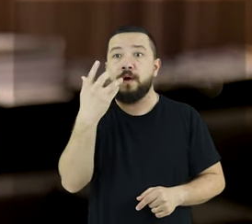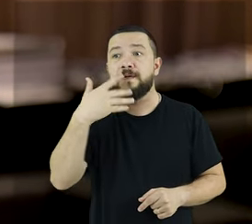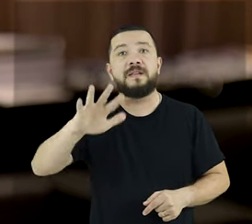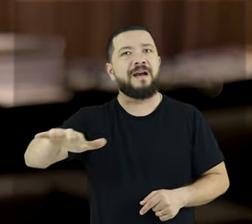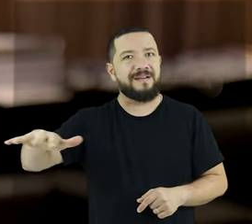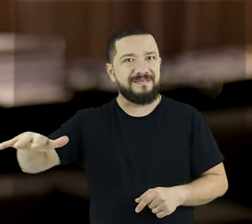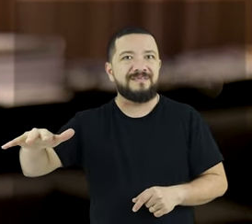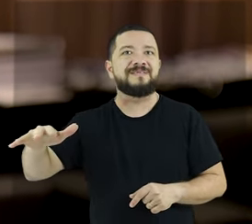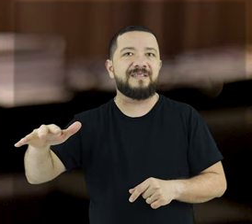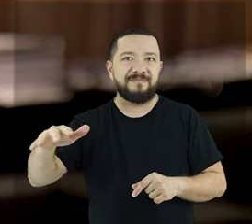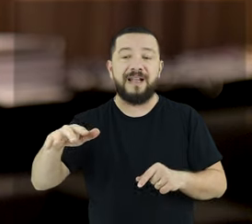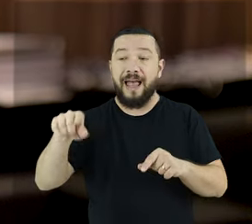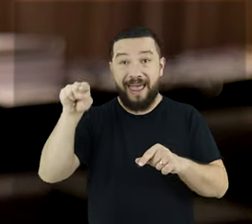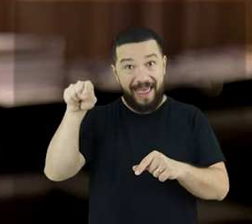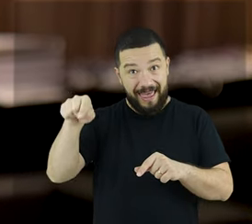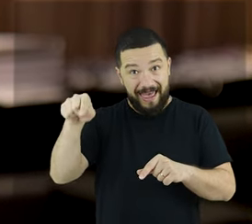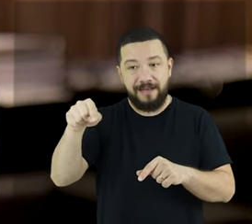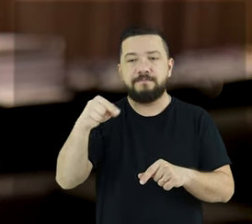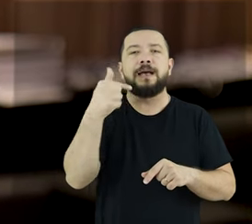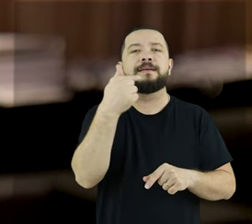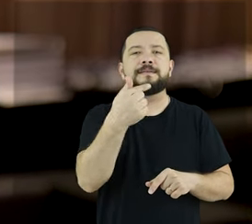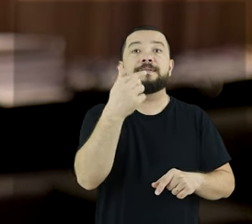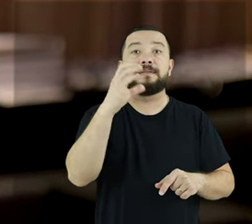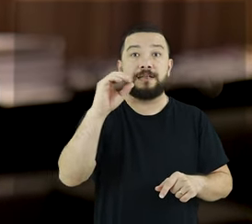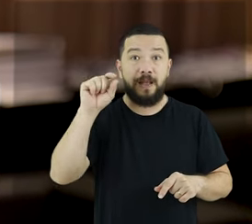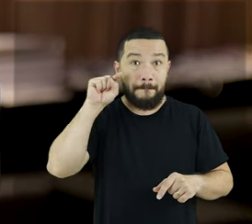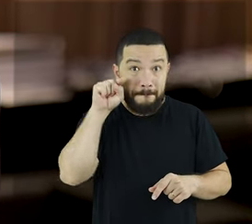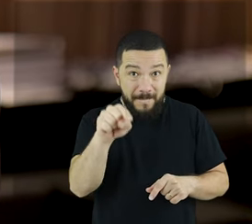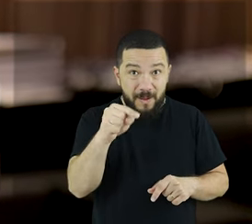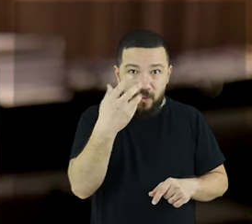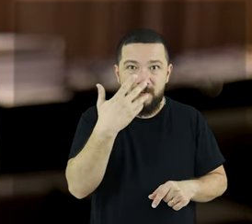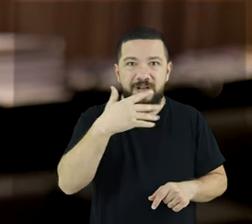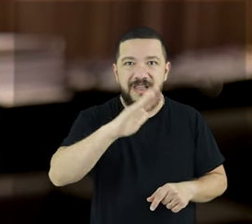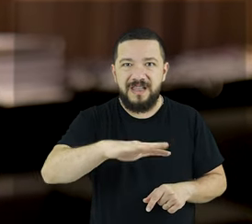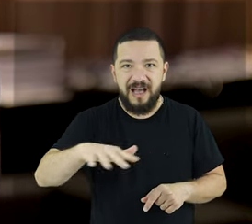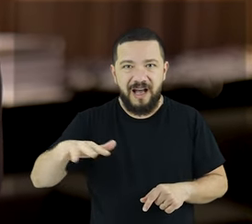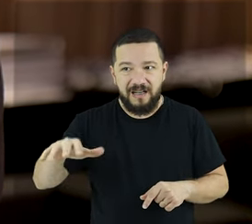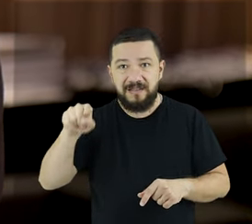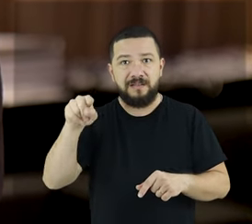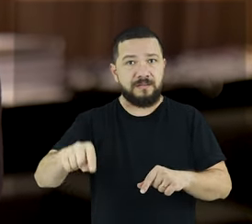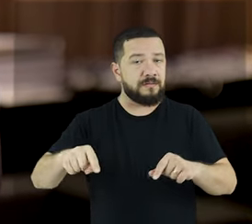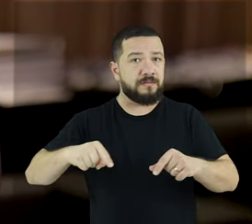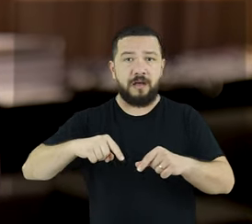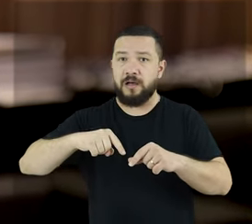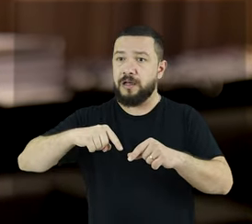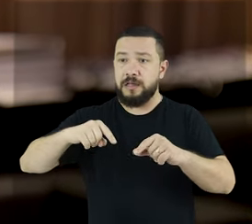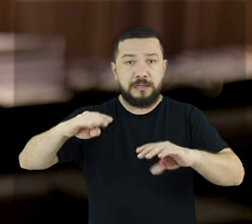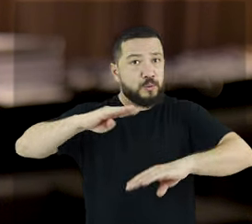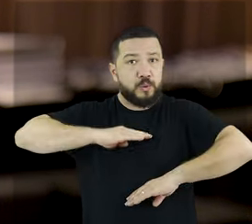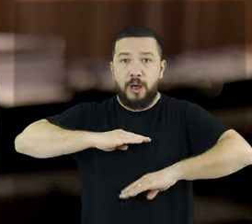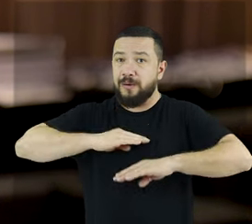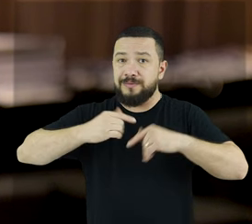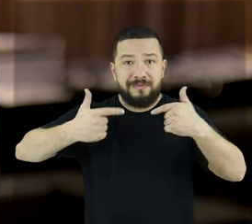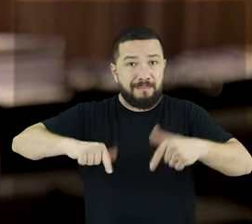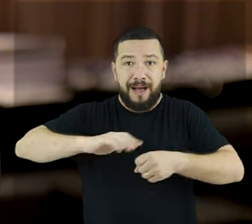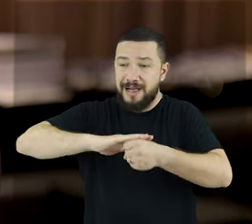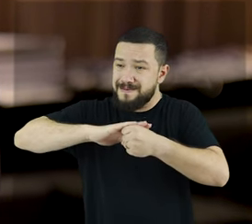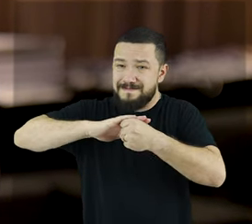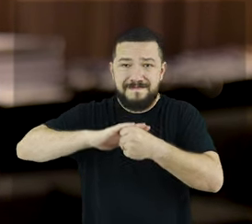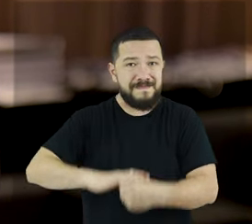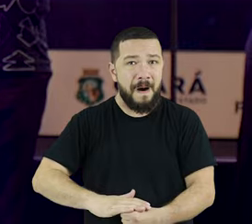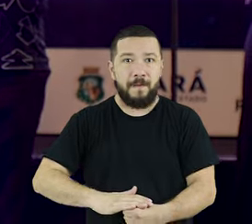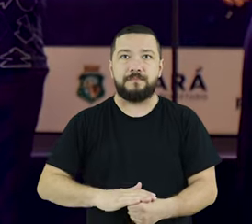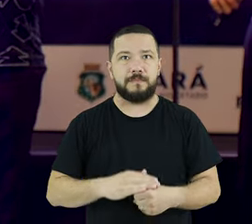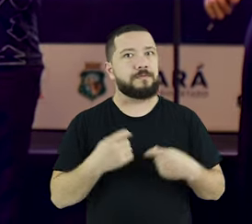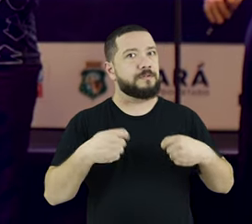trabalhando precocemente, e dentre essas 700 mil crianças, mais de 700 mil crianças, nas piores formas de trabalho. Então temos que avançar